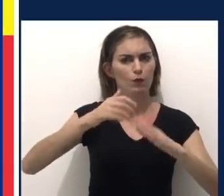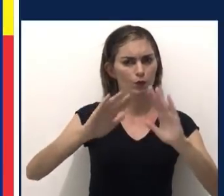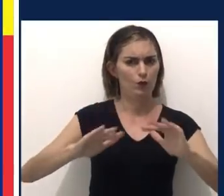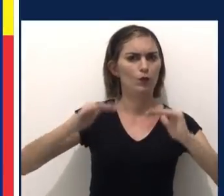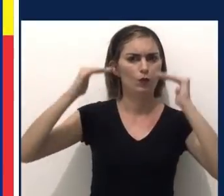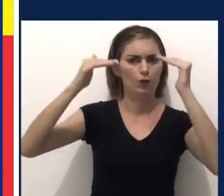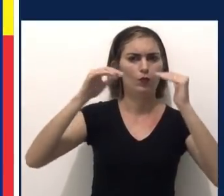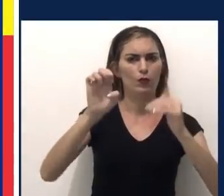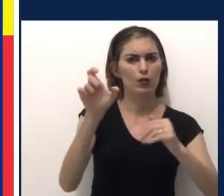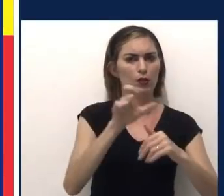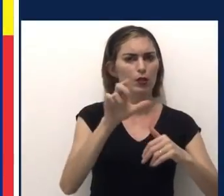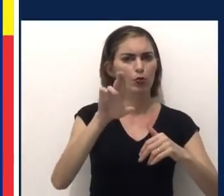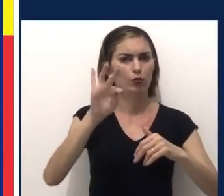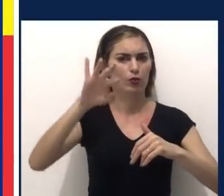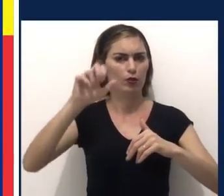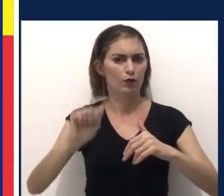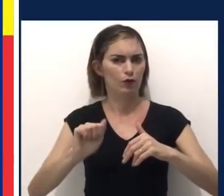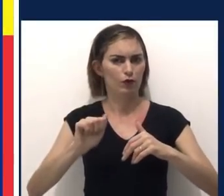endurecendo o poder executivo,